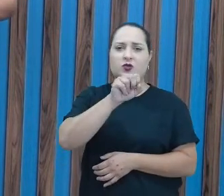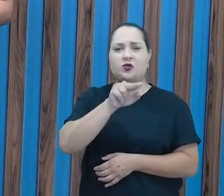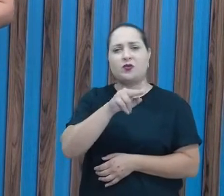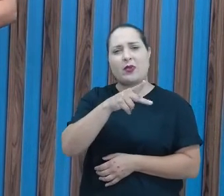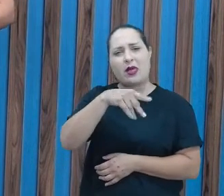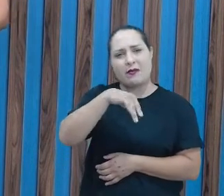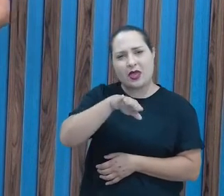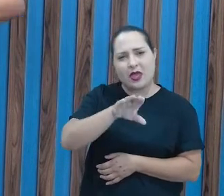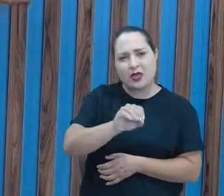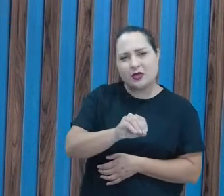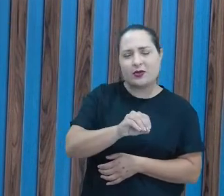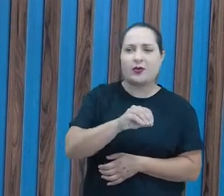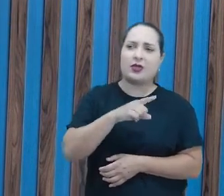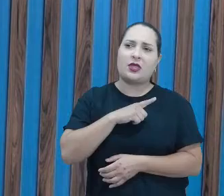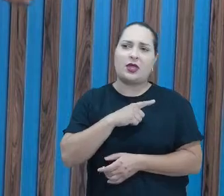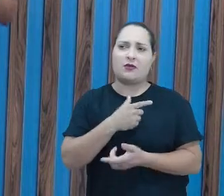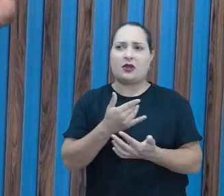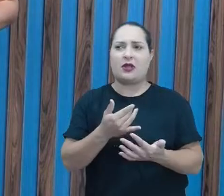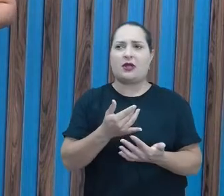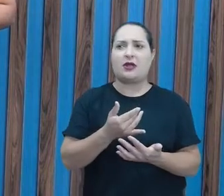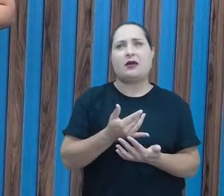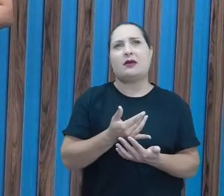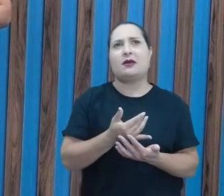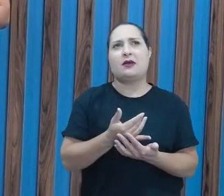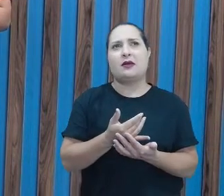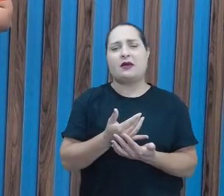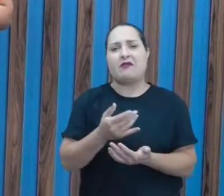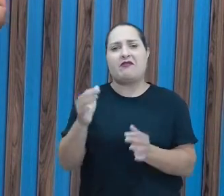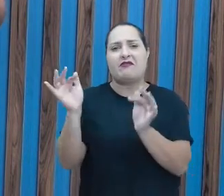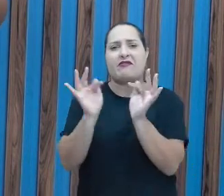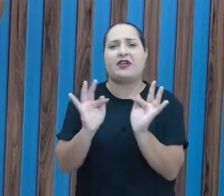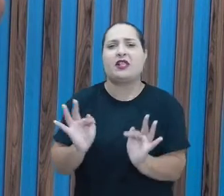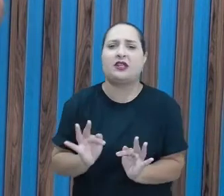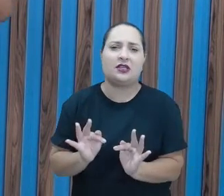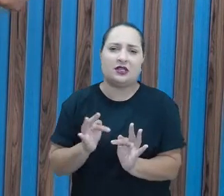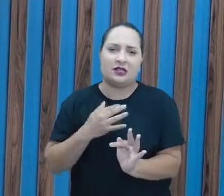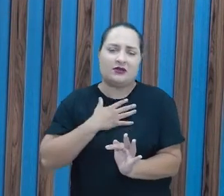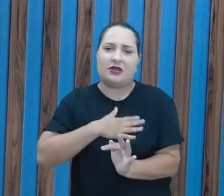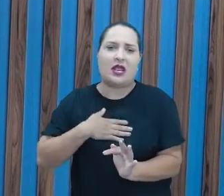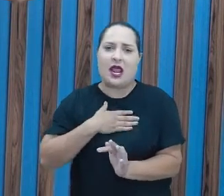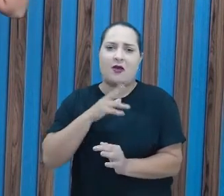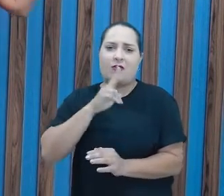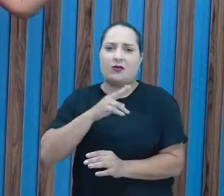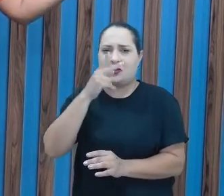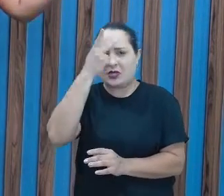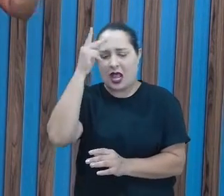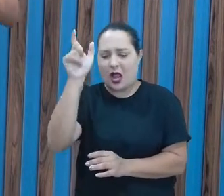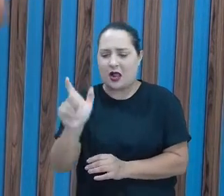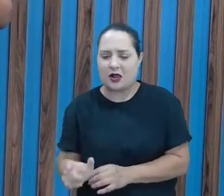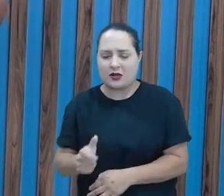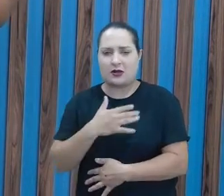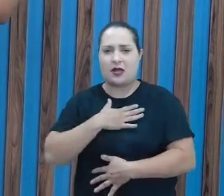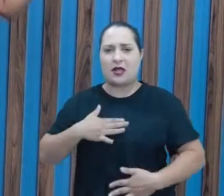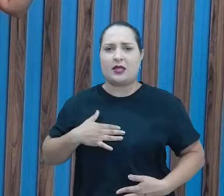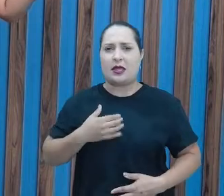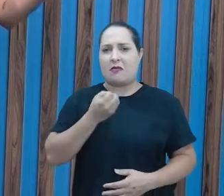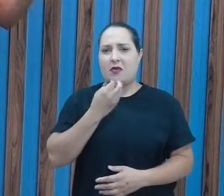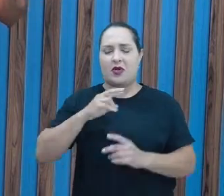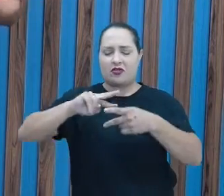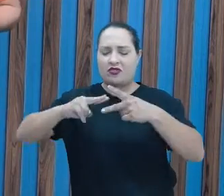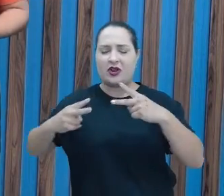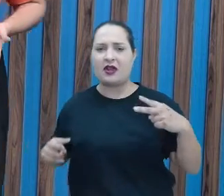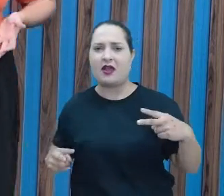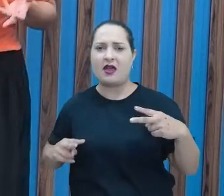velhice feliz, aí você vai usar uma pessoa idosa, claramente ativa, como se ela fosse, como se a boa genética, como se a atividade